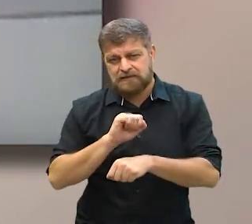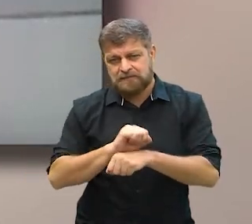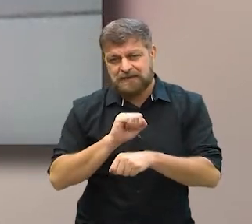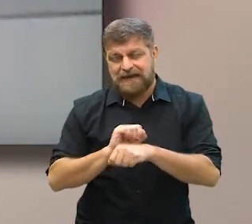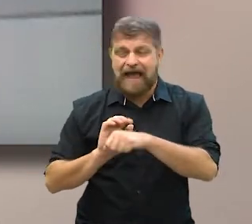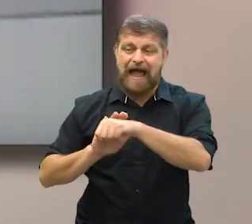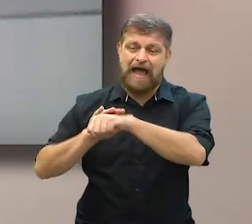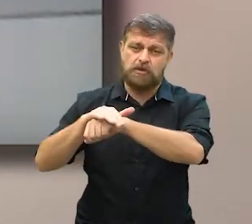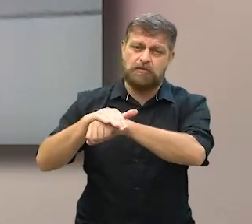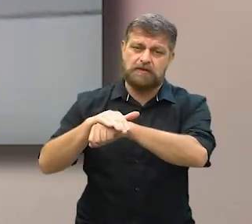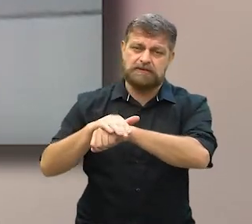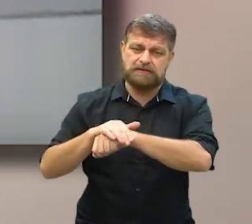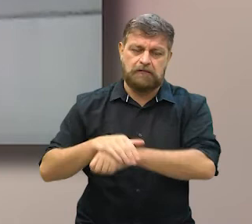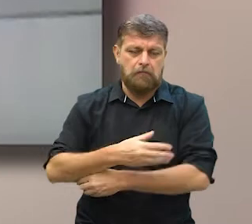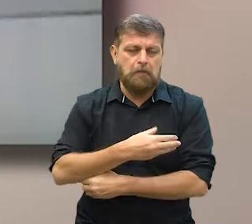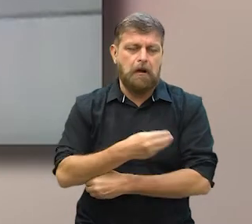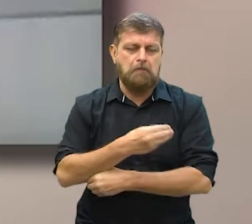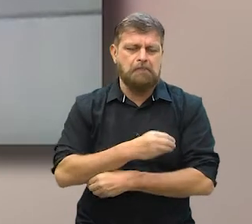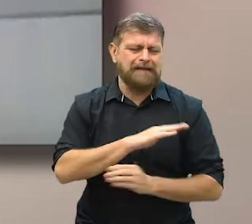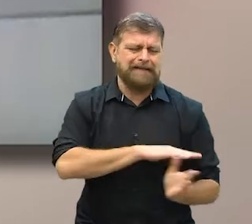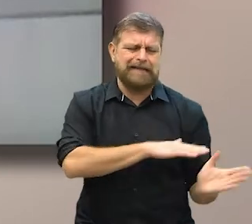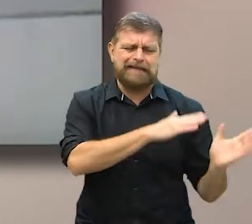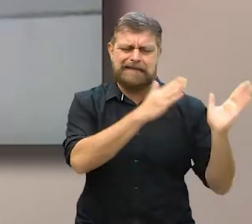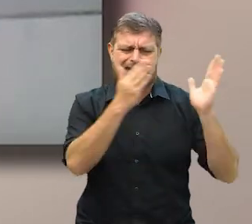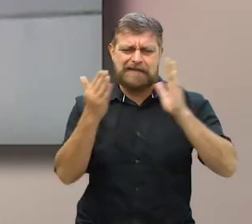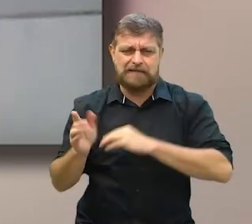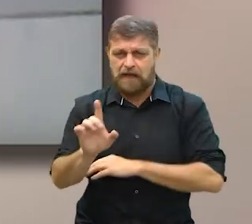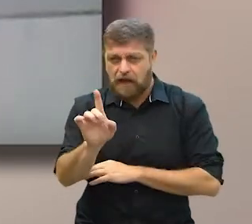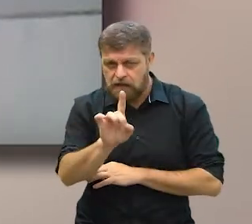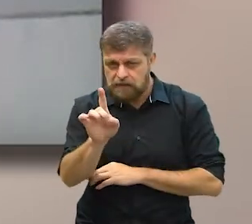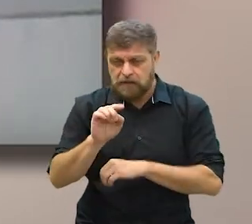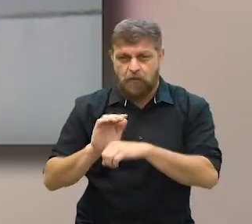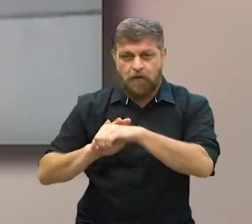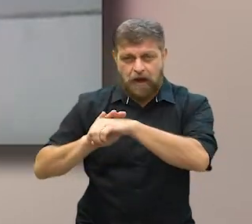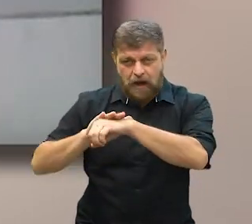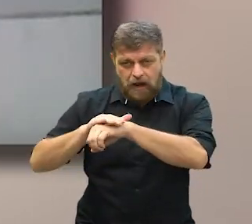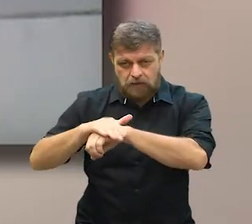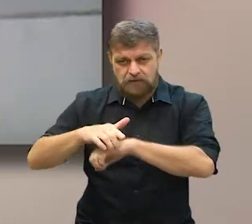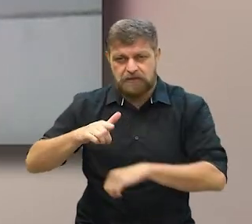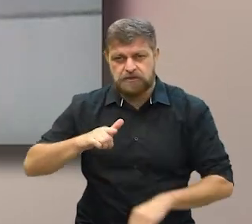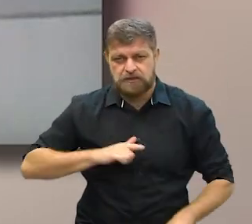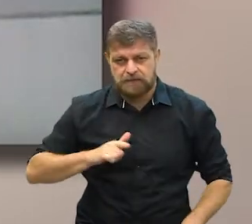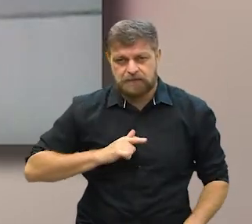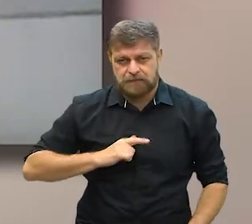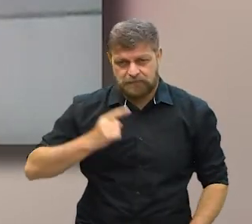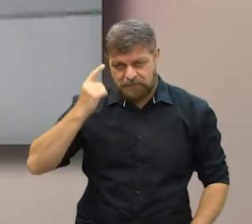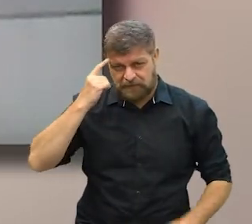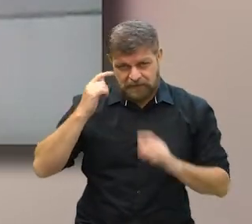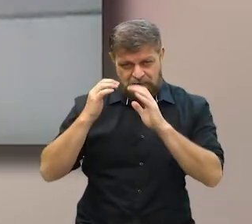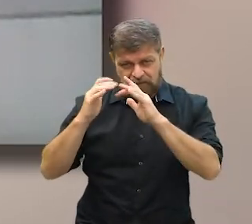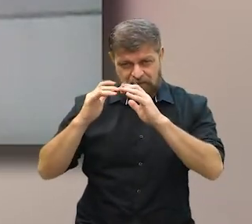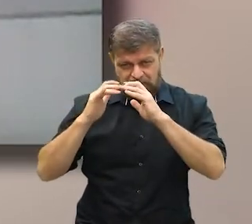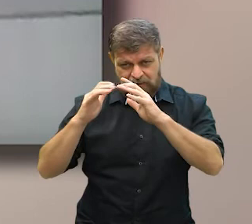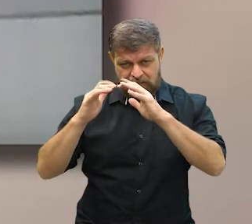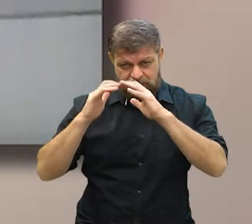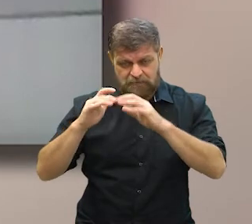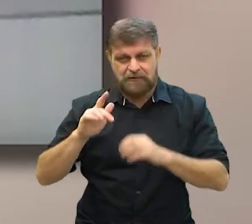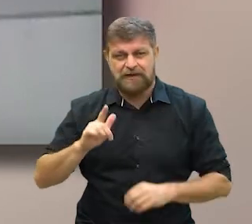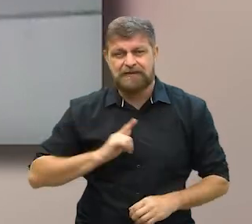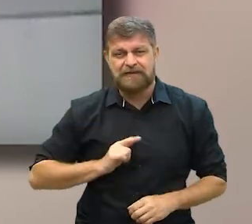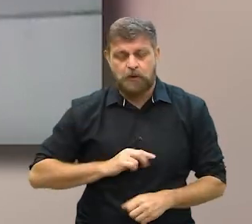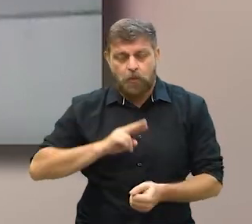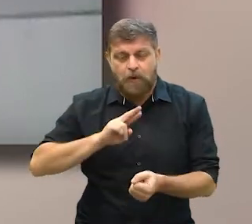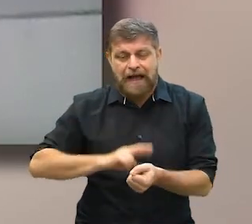livre demanda durante a noite, porque a gente tem no nosso organismo uma coisa chamada ritmo circadiano, e o